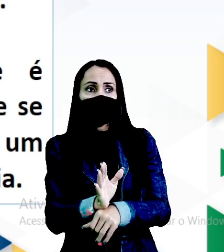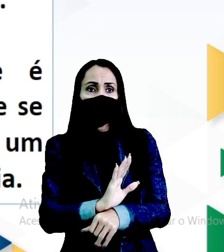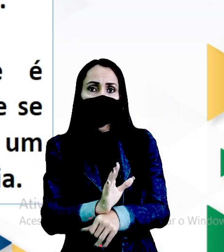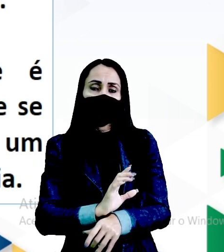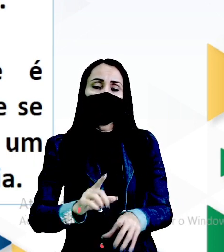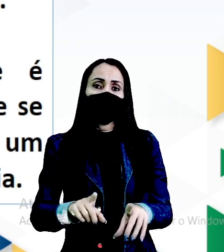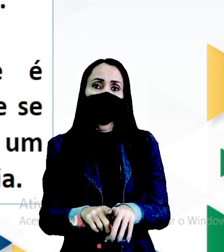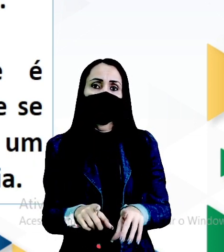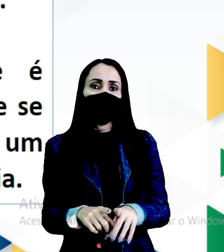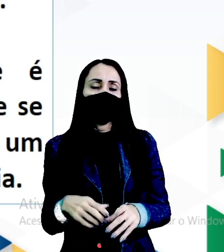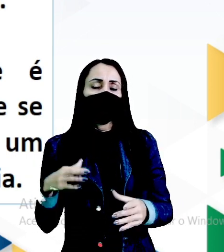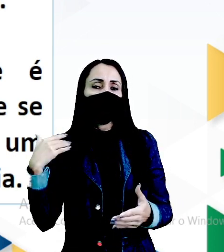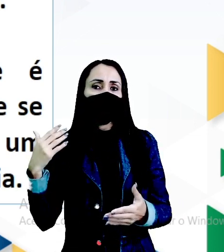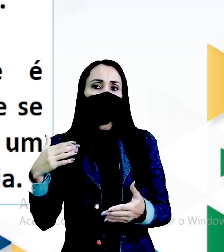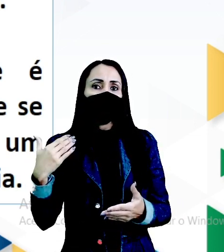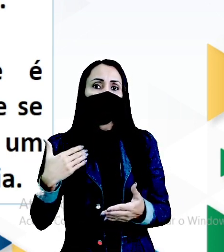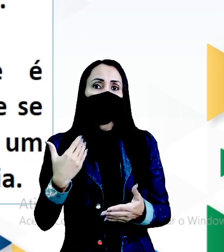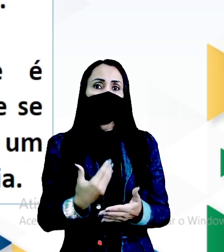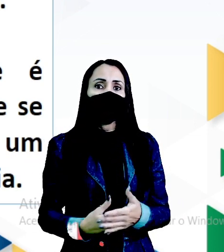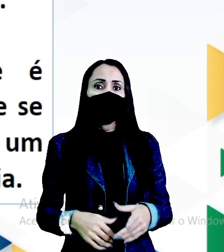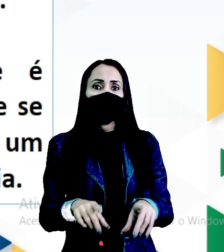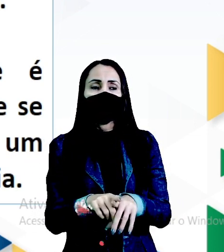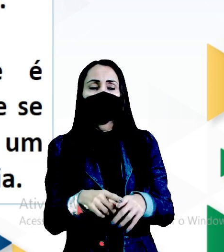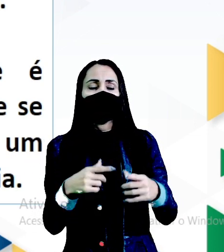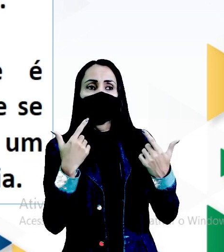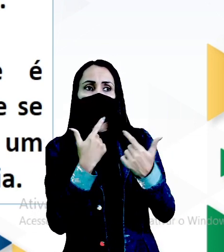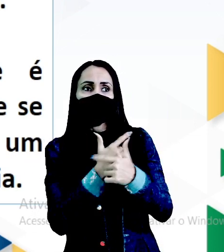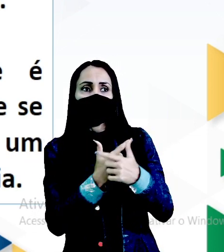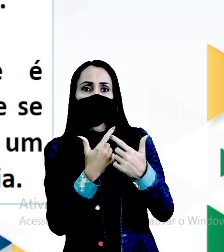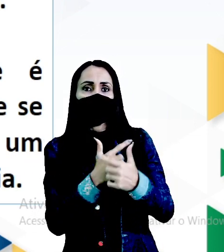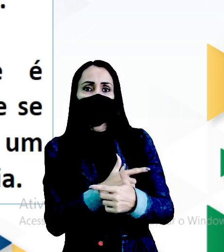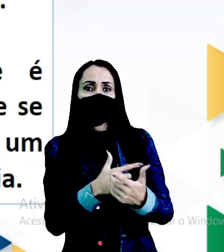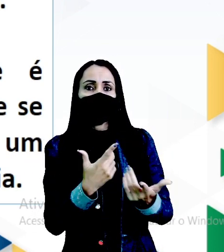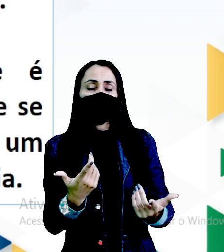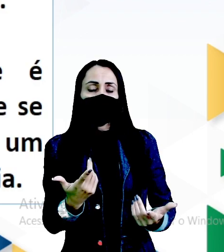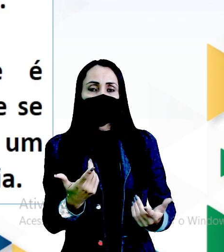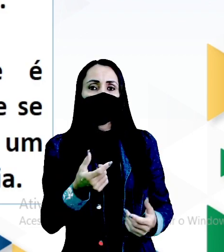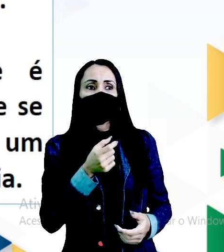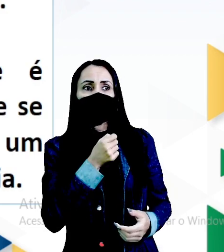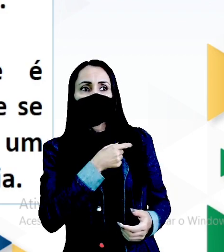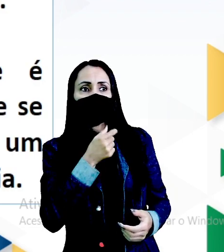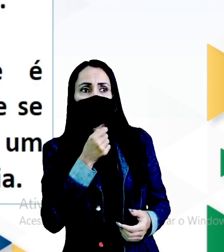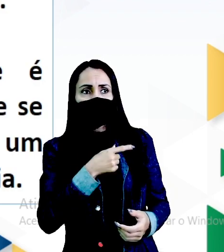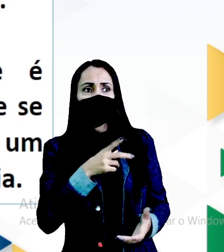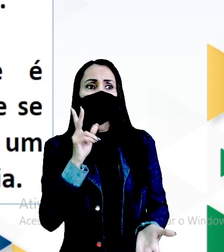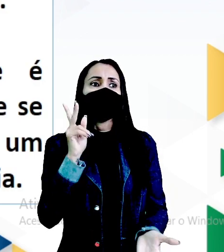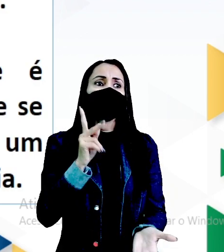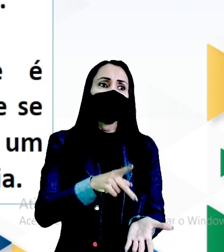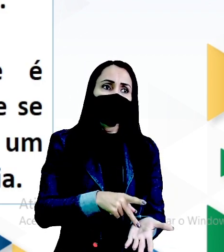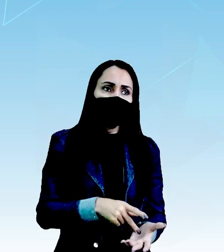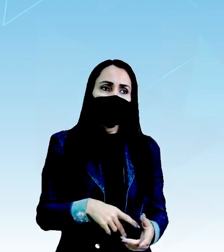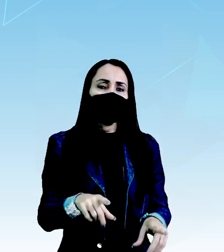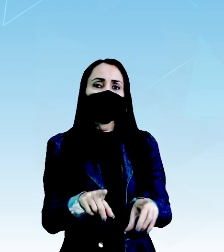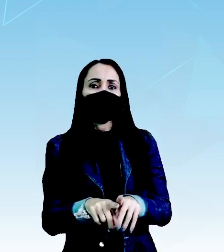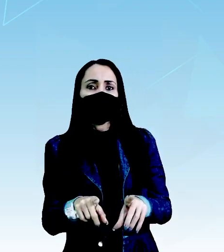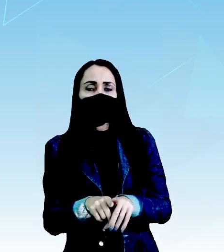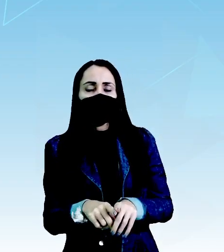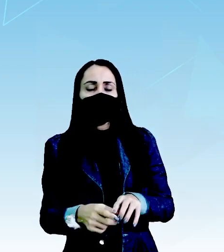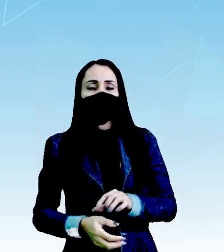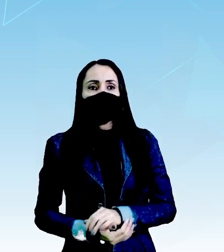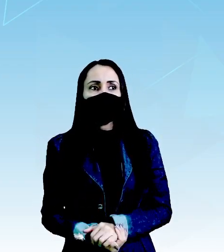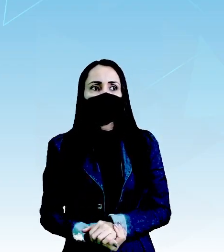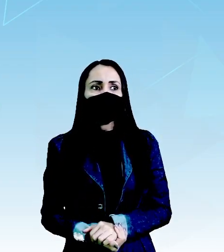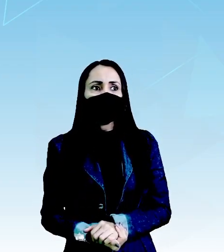que recorre com a questão do humor. Então, a comédia está presente também, não só na questão do